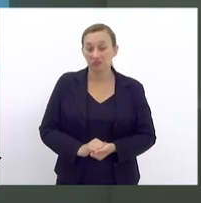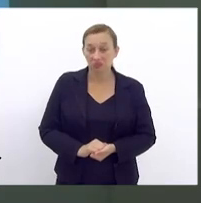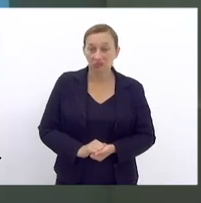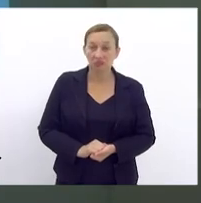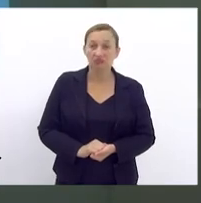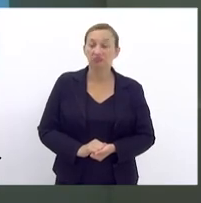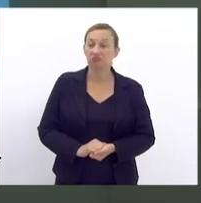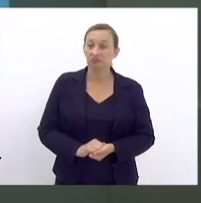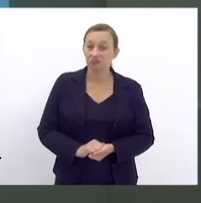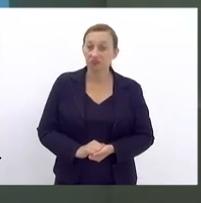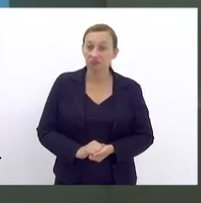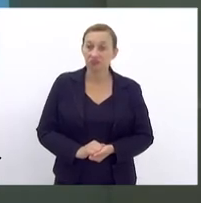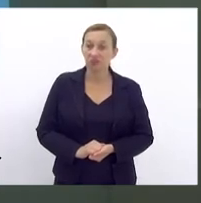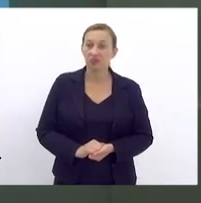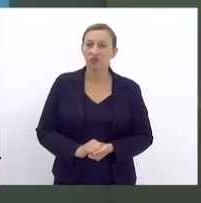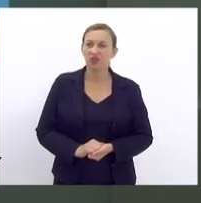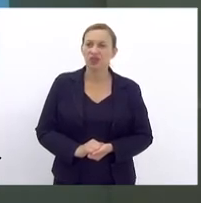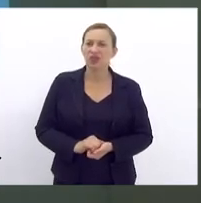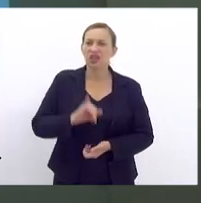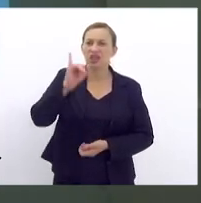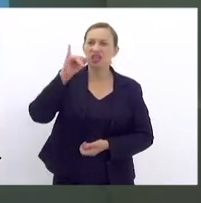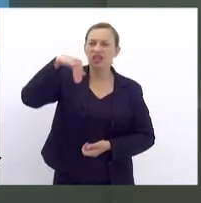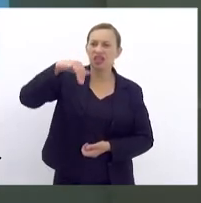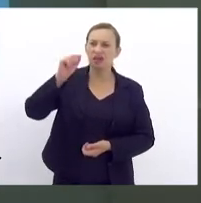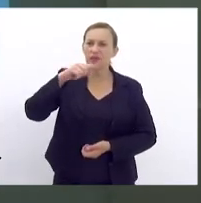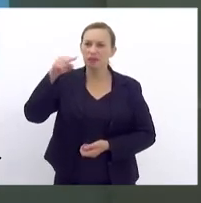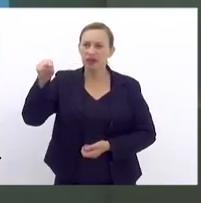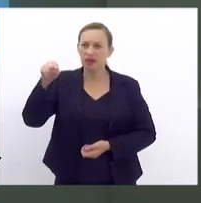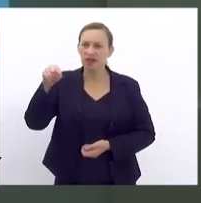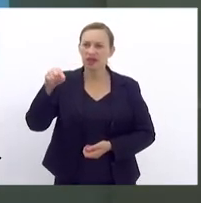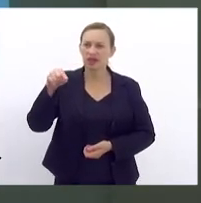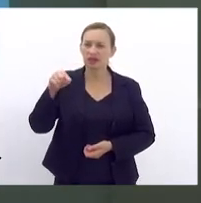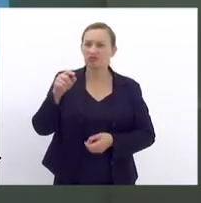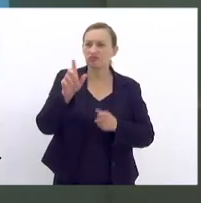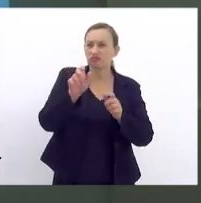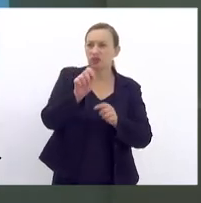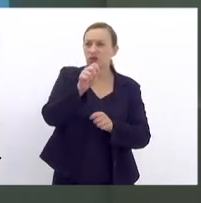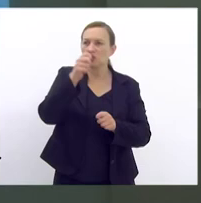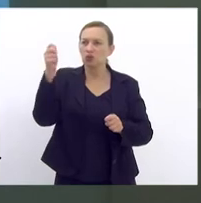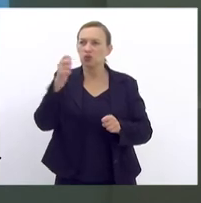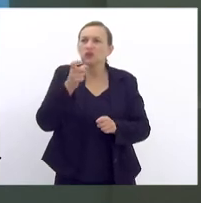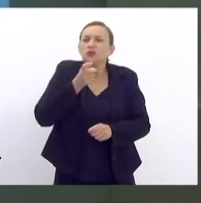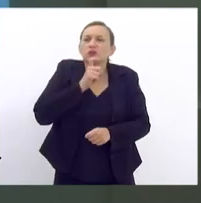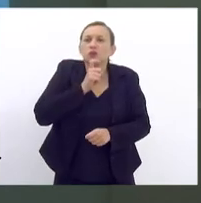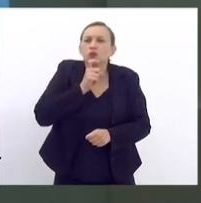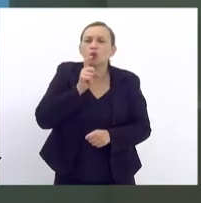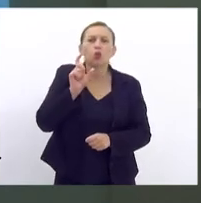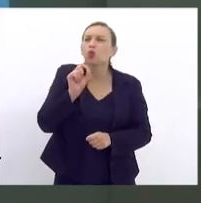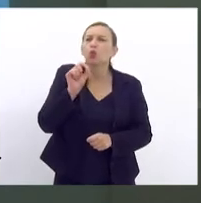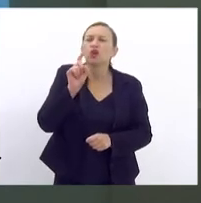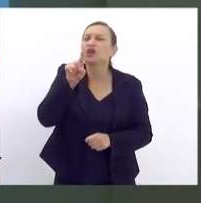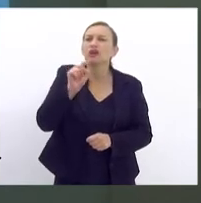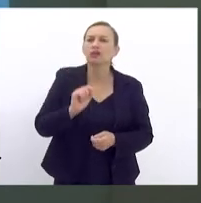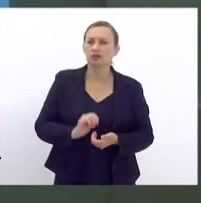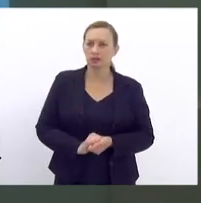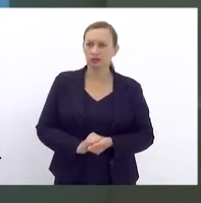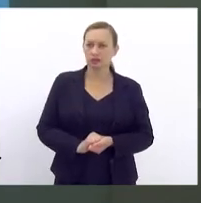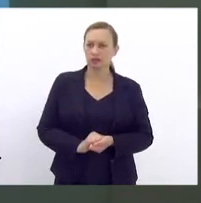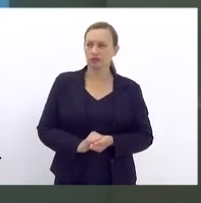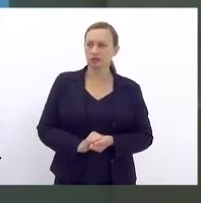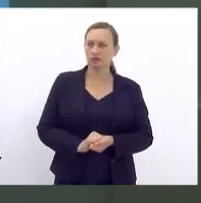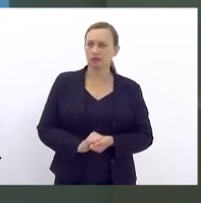isso é um imã de geladeira um imã de geladeira vocês vão pensar assim cara Moema de geladeira o que queima de geladeira faz